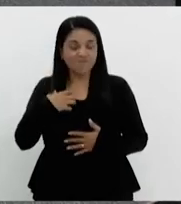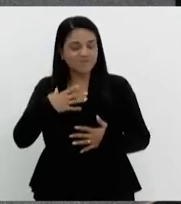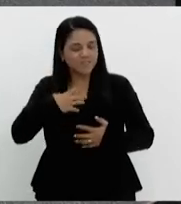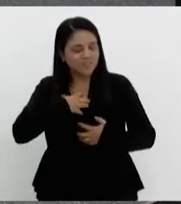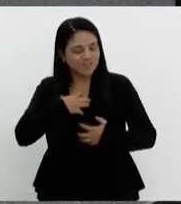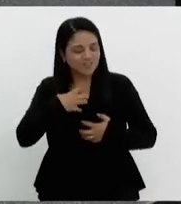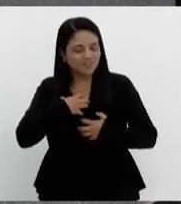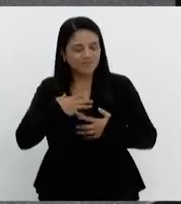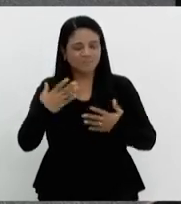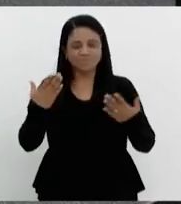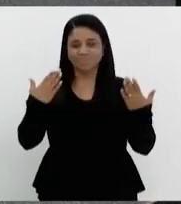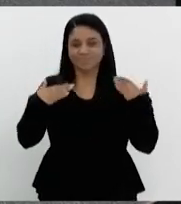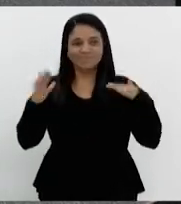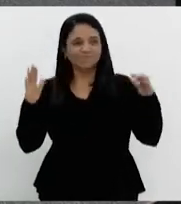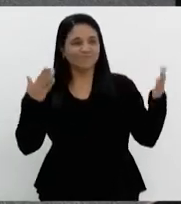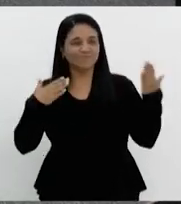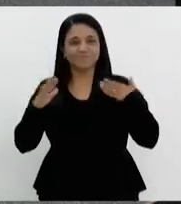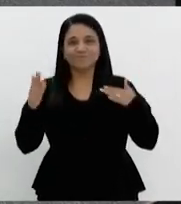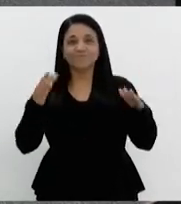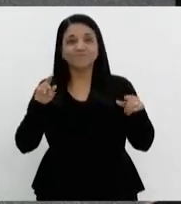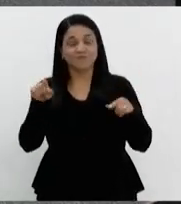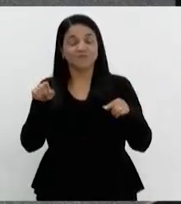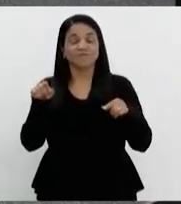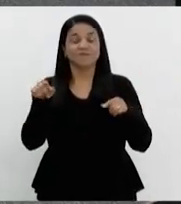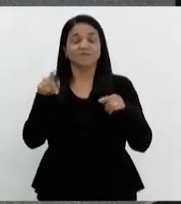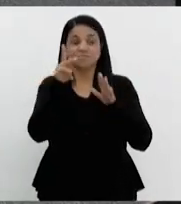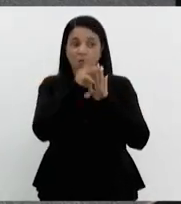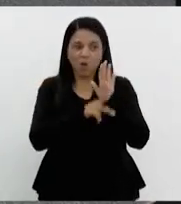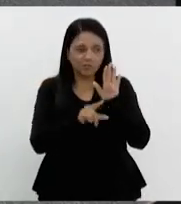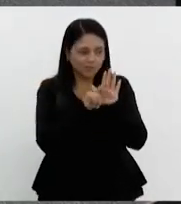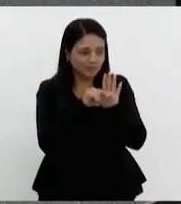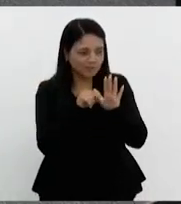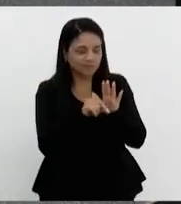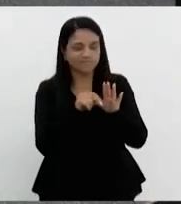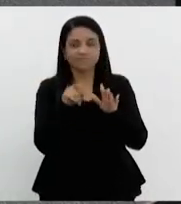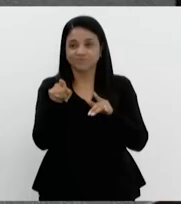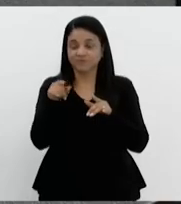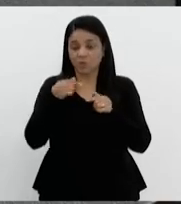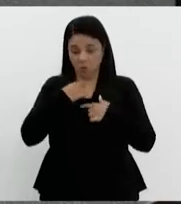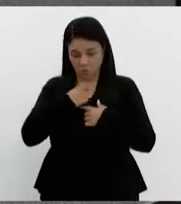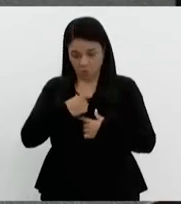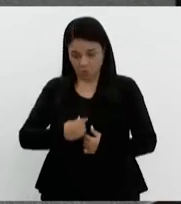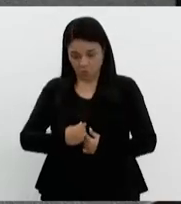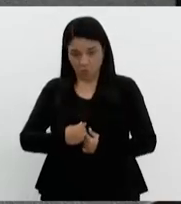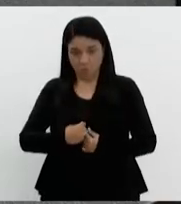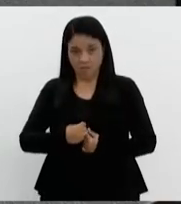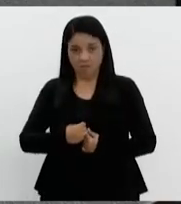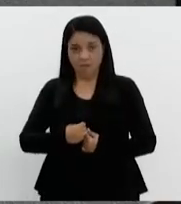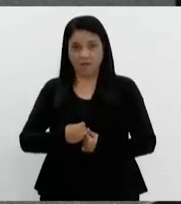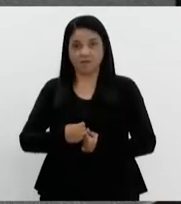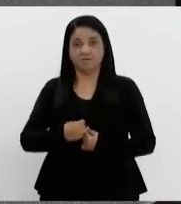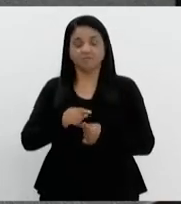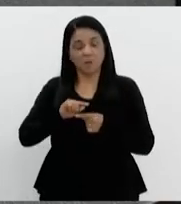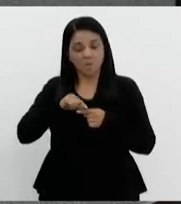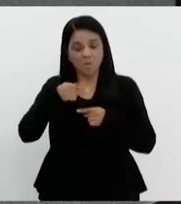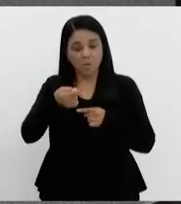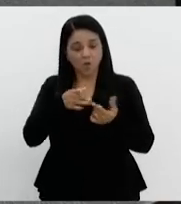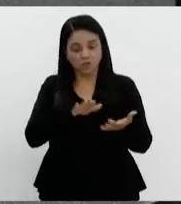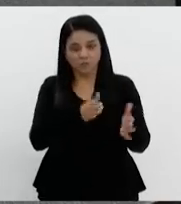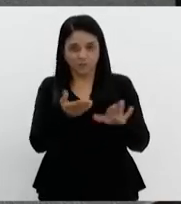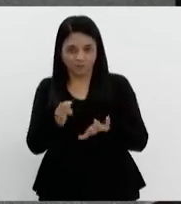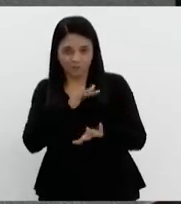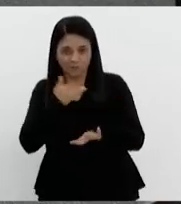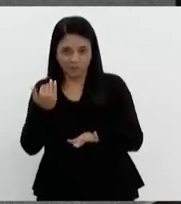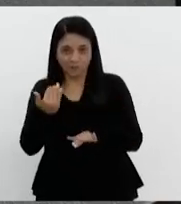projeto. Primeiro, Vossa Excelência mencionou, eu entreguei a medalha pós-mortem para o Écio Salles, entreguei na mão